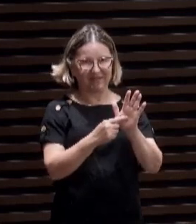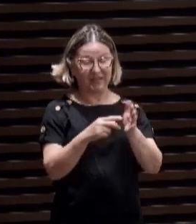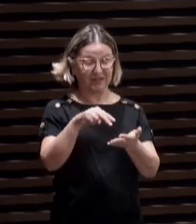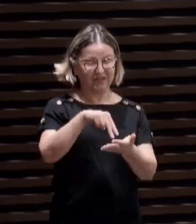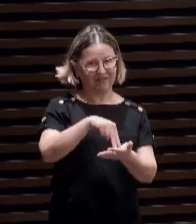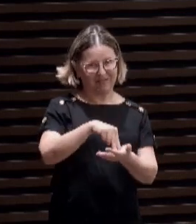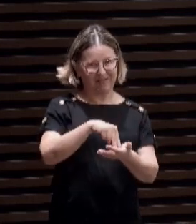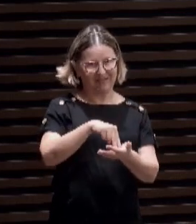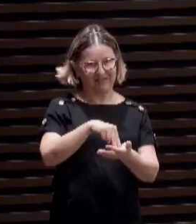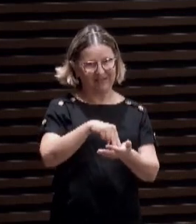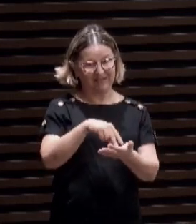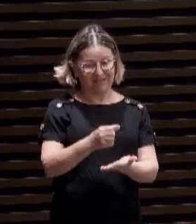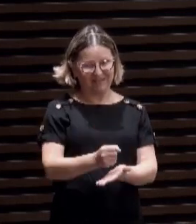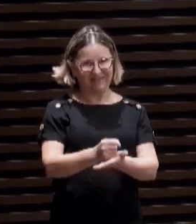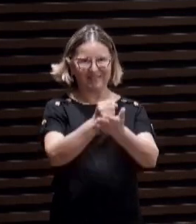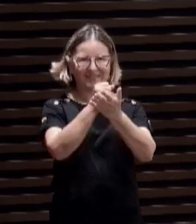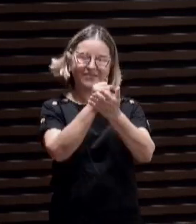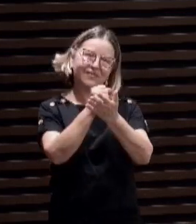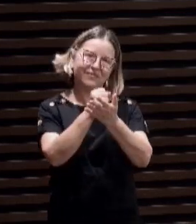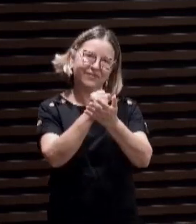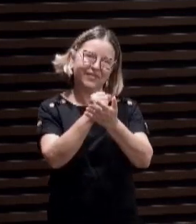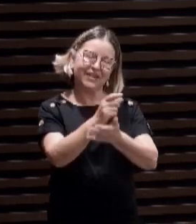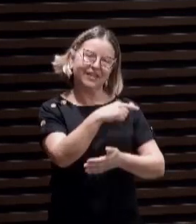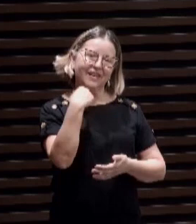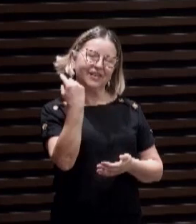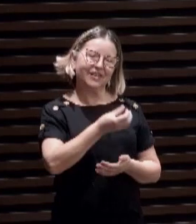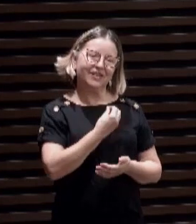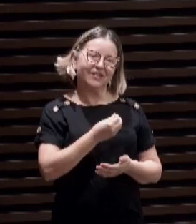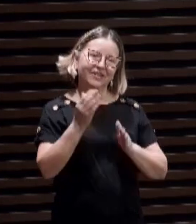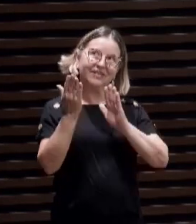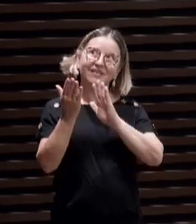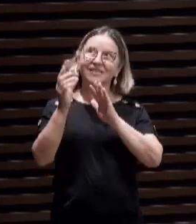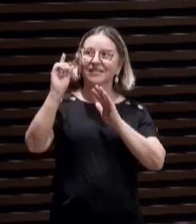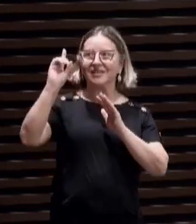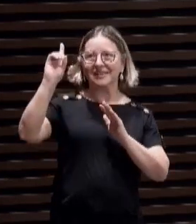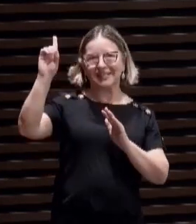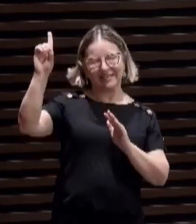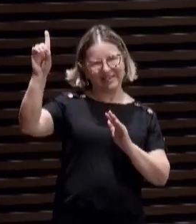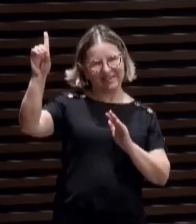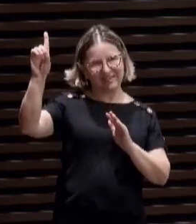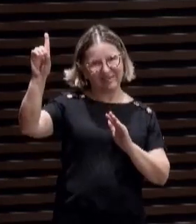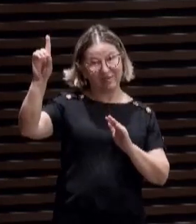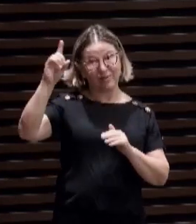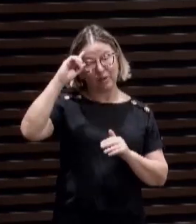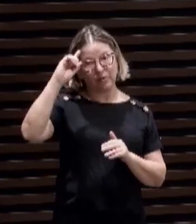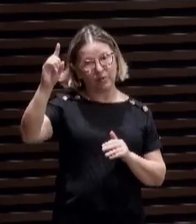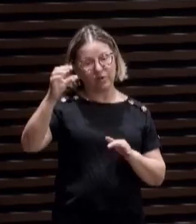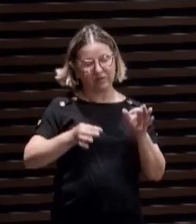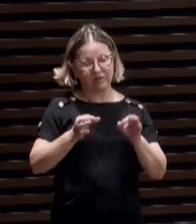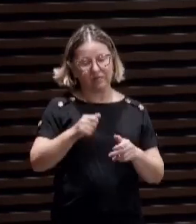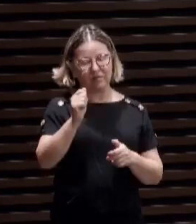firmeza e sustentabilidade de nossas vidas diante de Deus no dia do juízo.